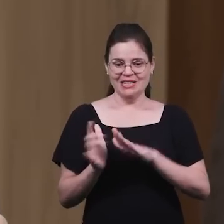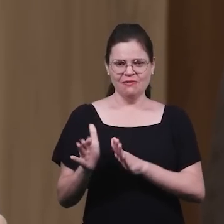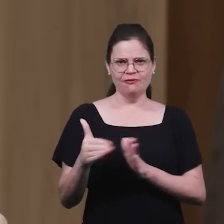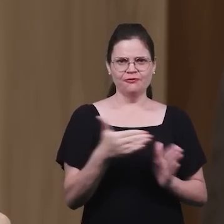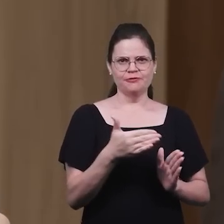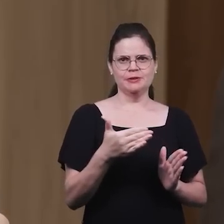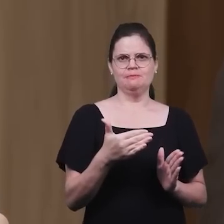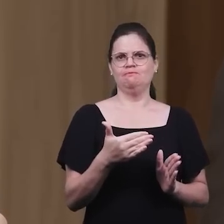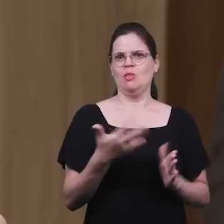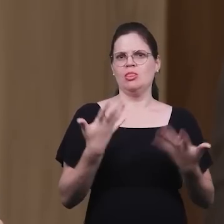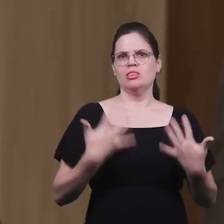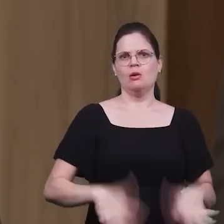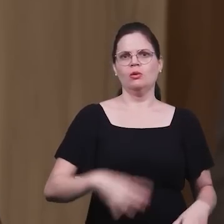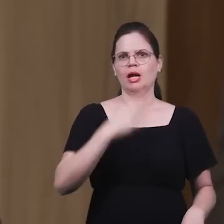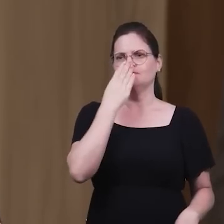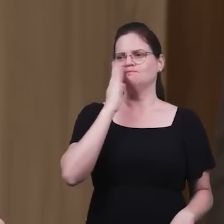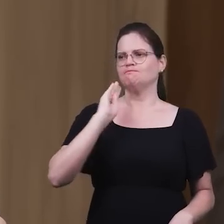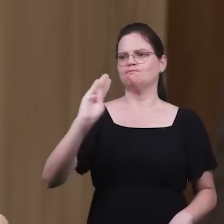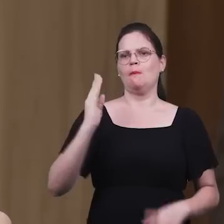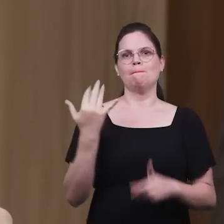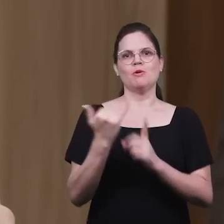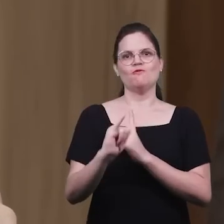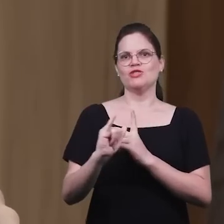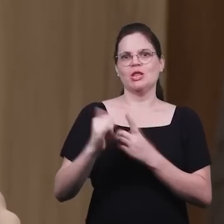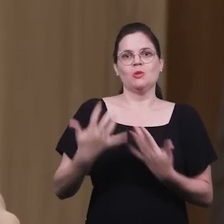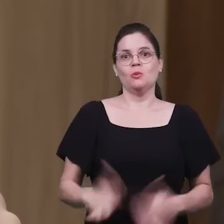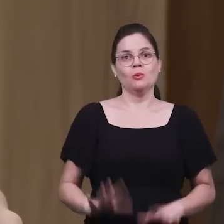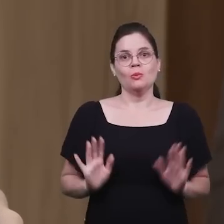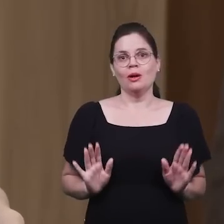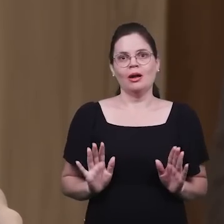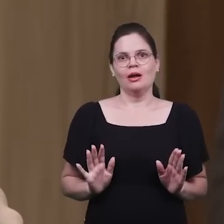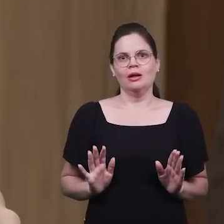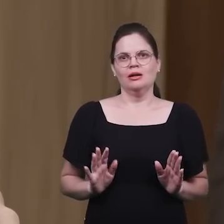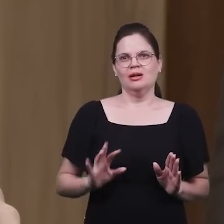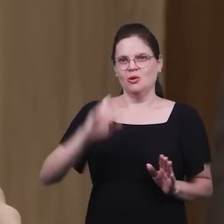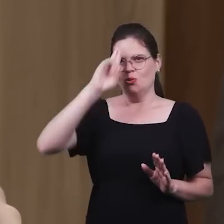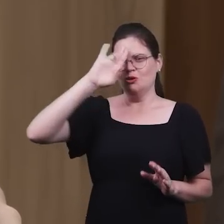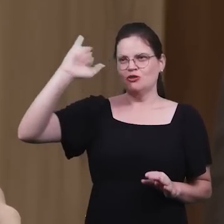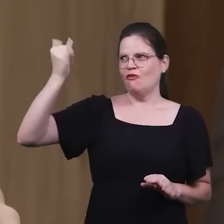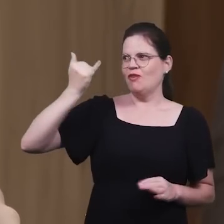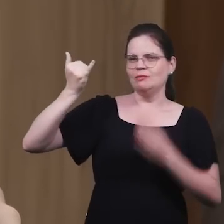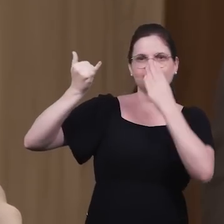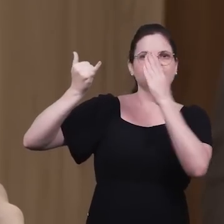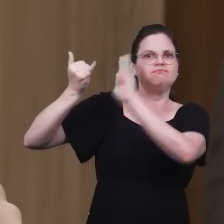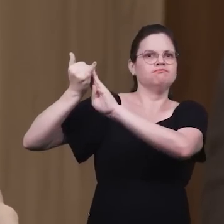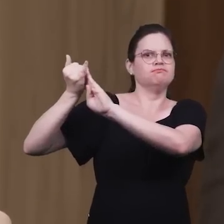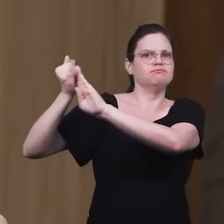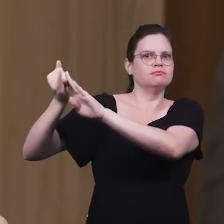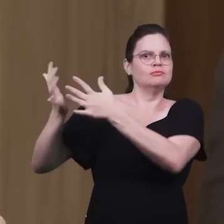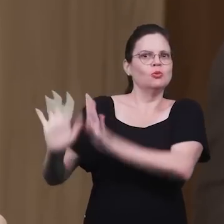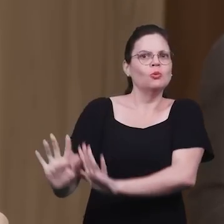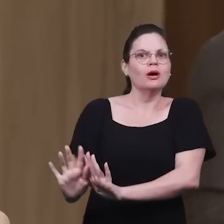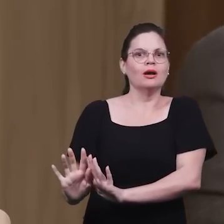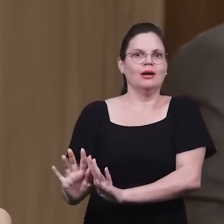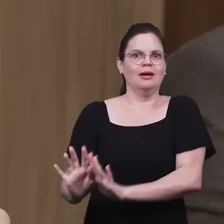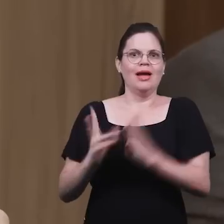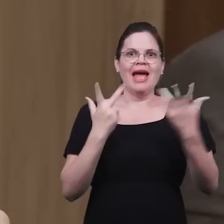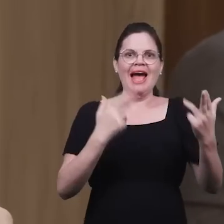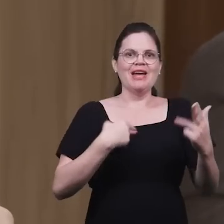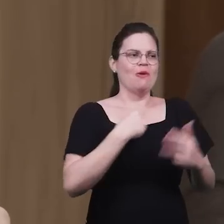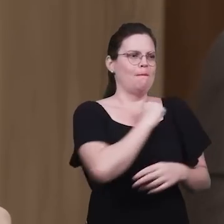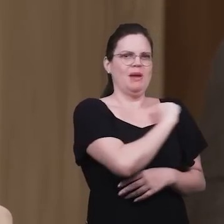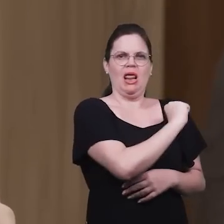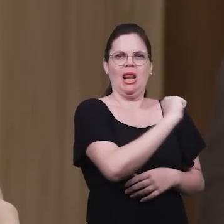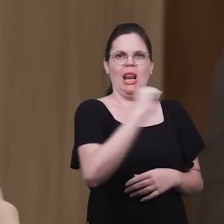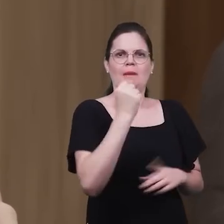em matar a profecia. O profético. O profético. Ela não tem interesse em ouvir a voz do Senhor. Porque